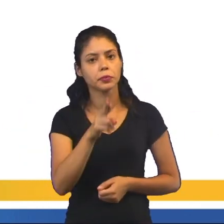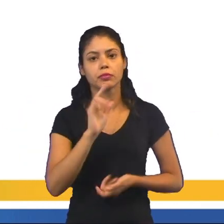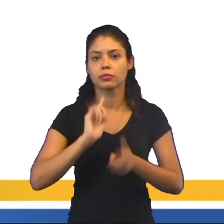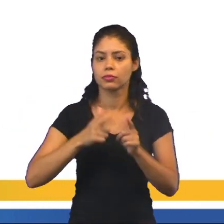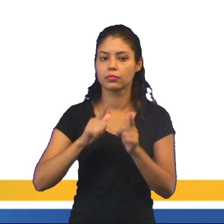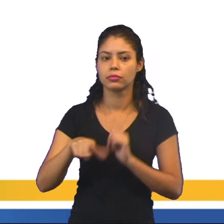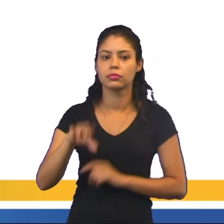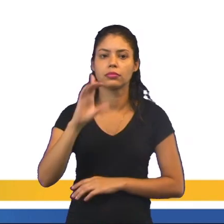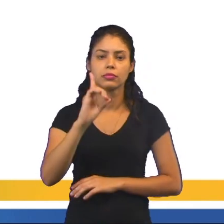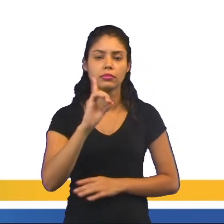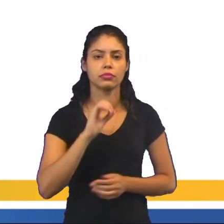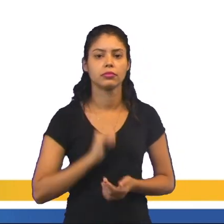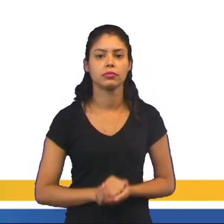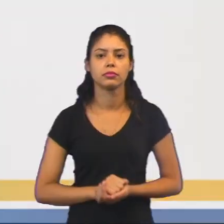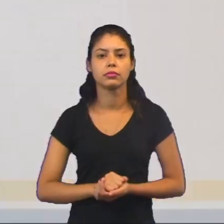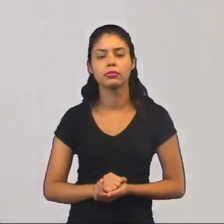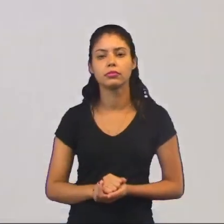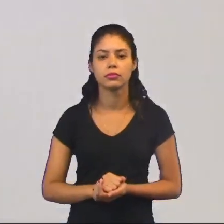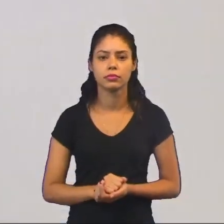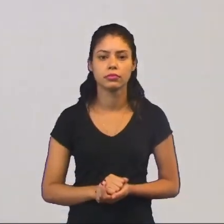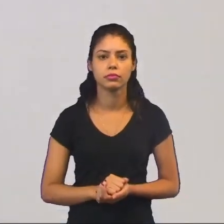resposta aí é a letra D.